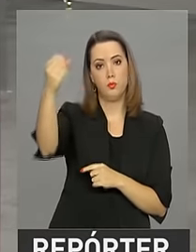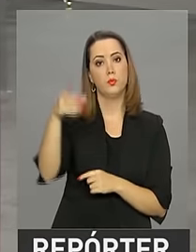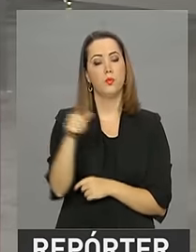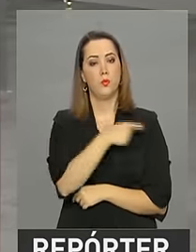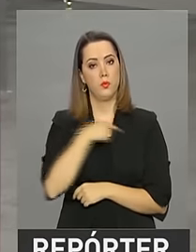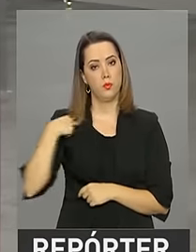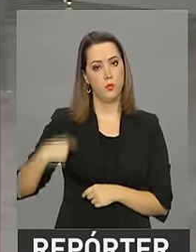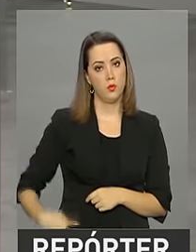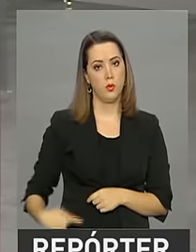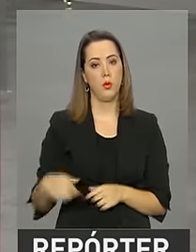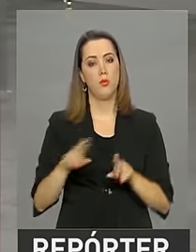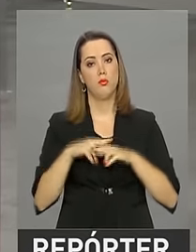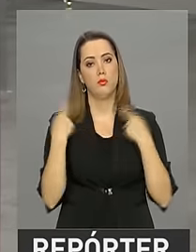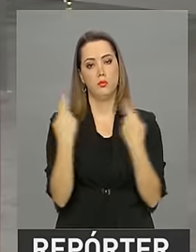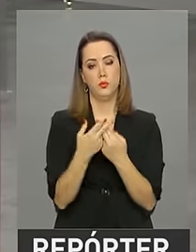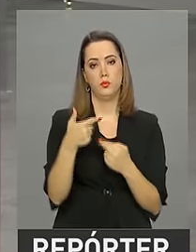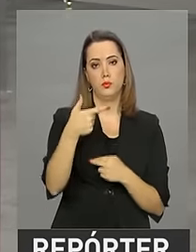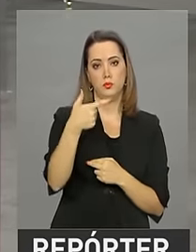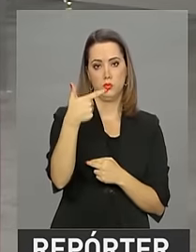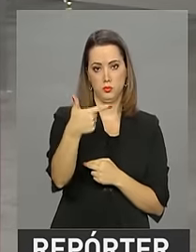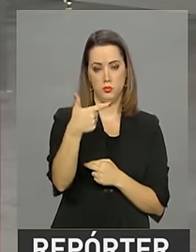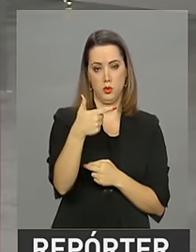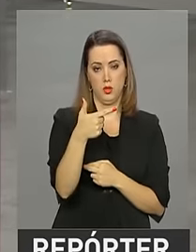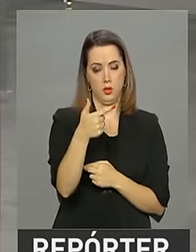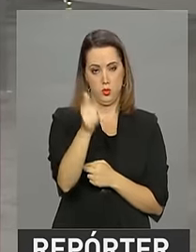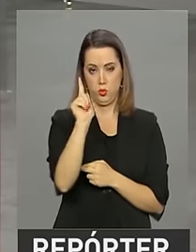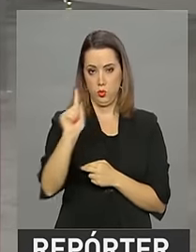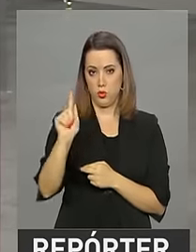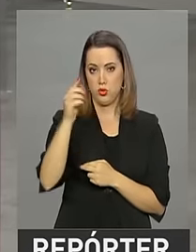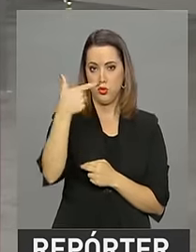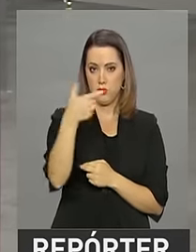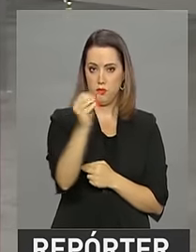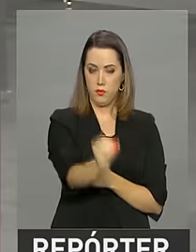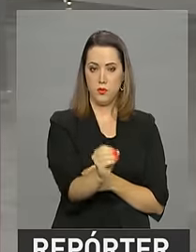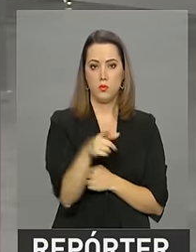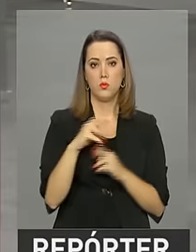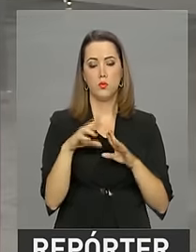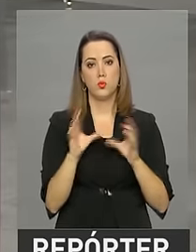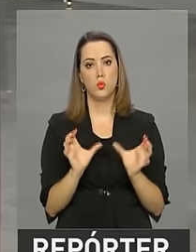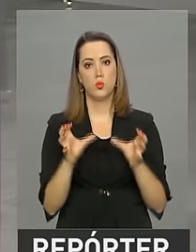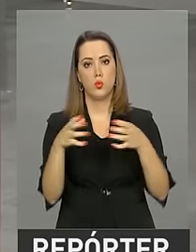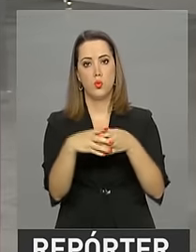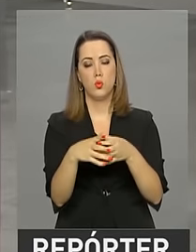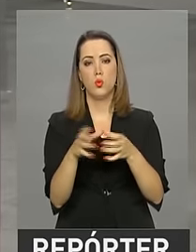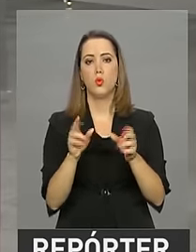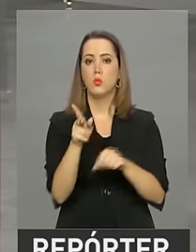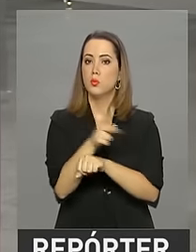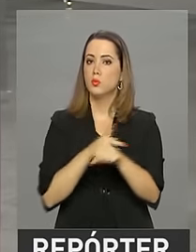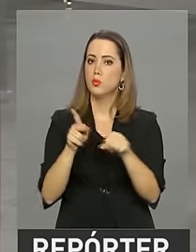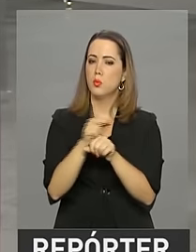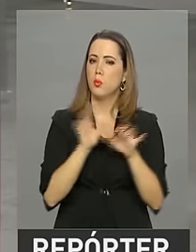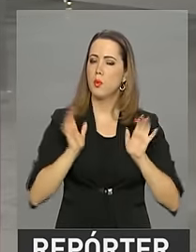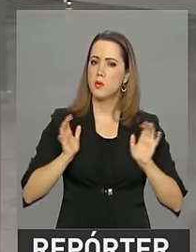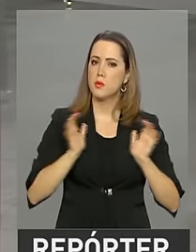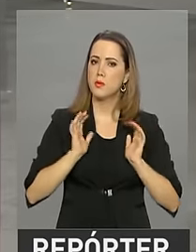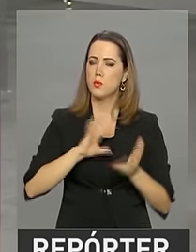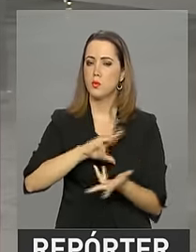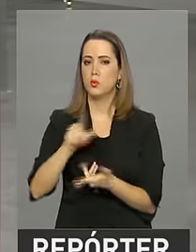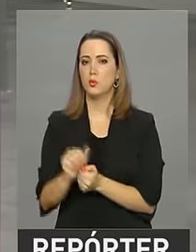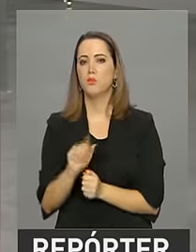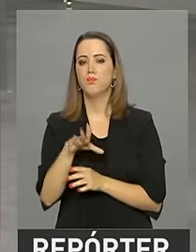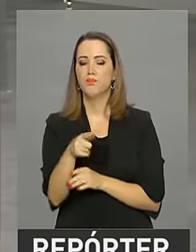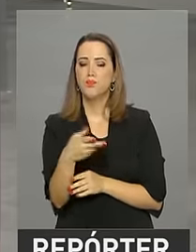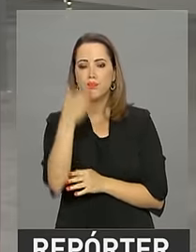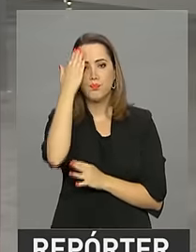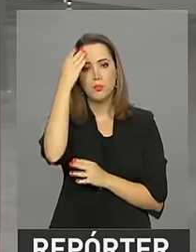do G20 grupo formado pelos países mais ricos do mundo que alguns anos discutem formas de